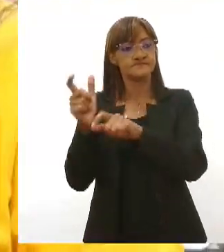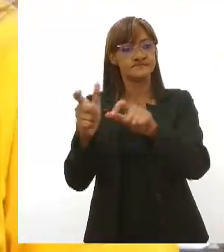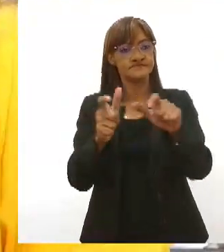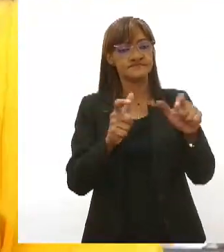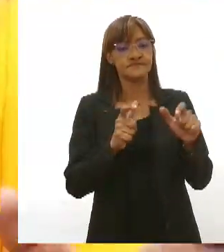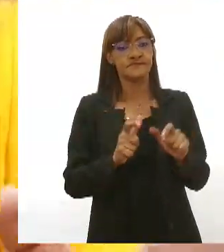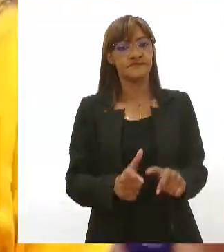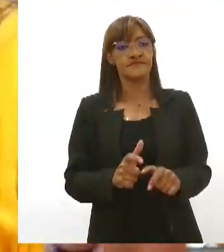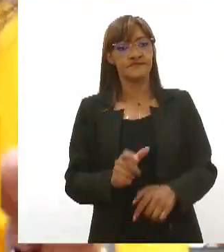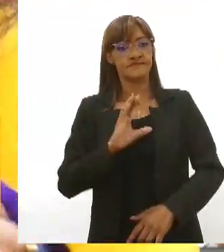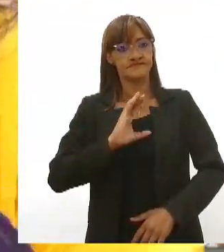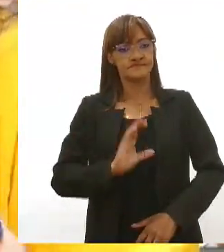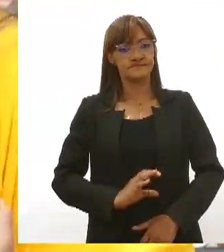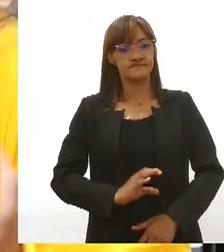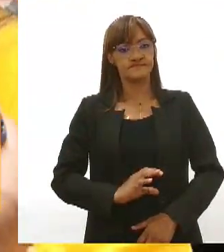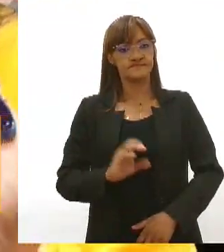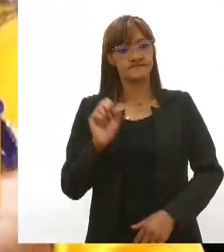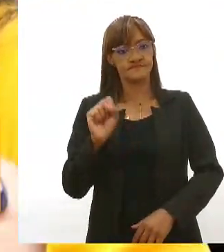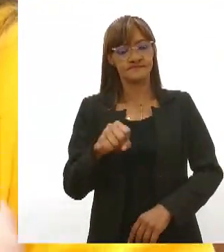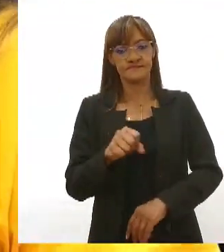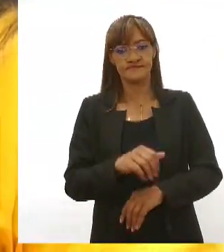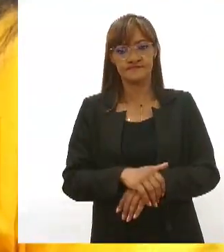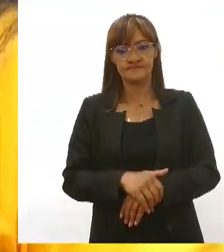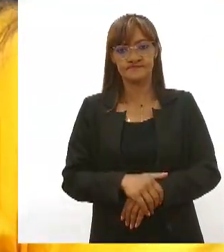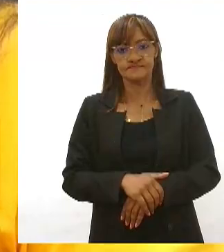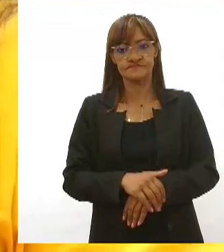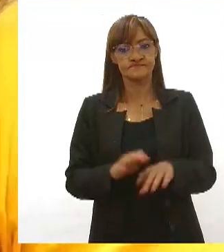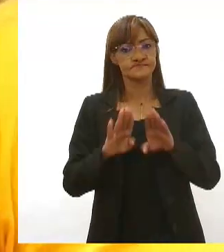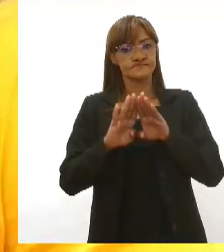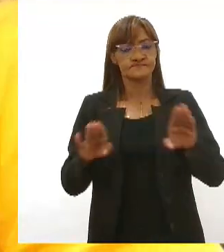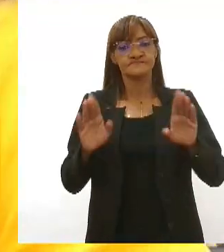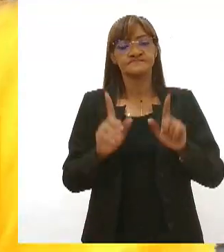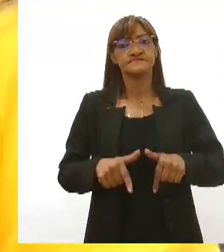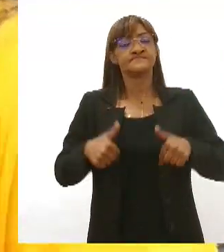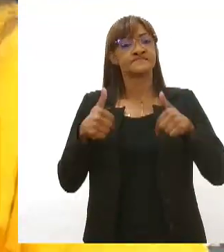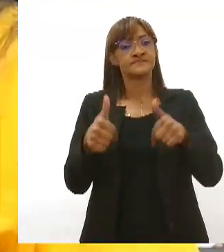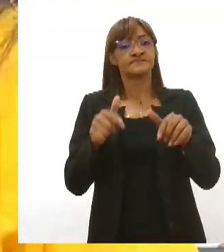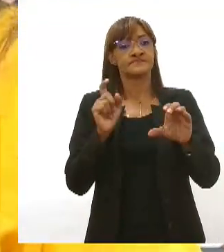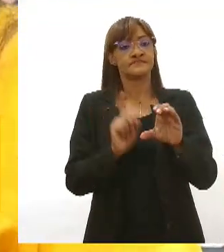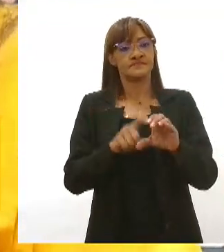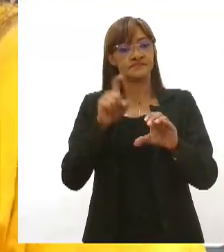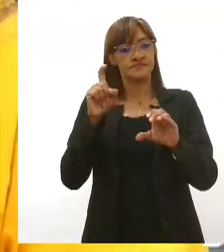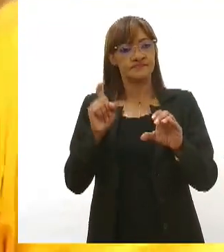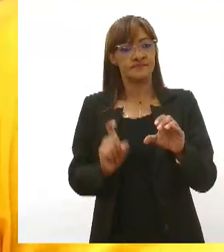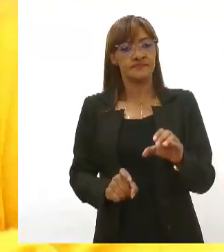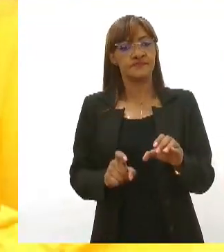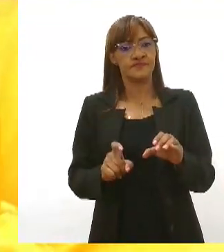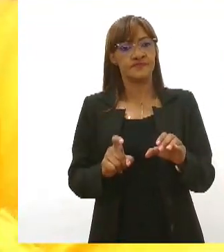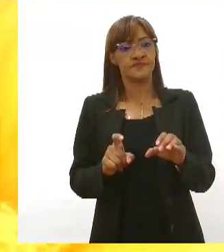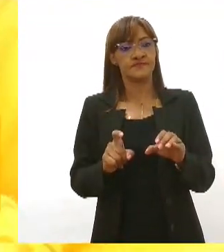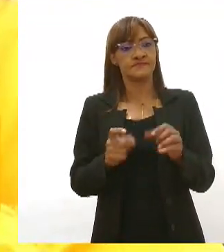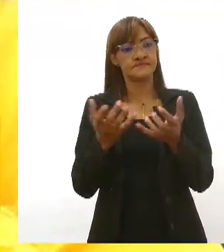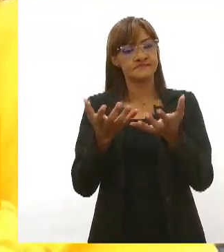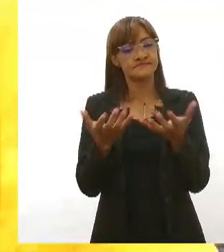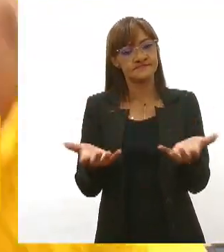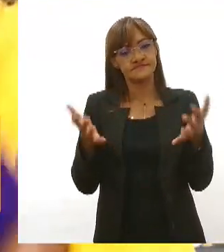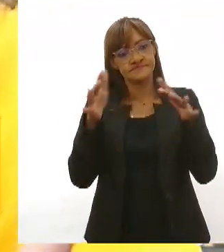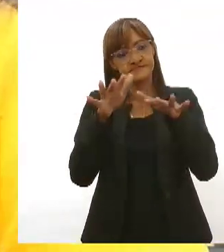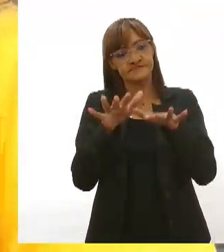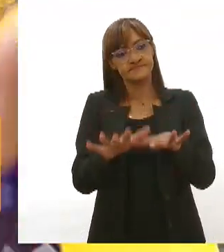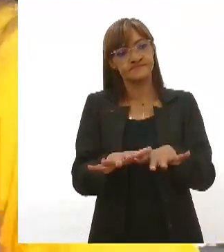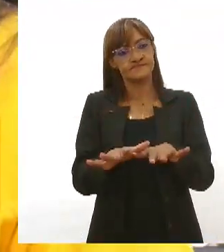que são. E é essa luta pela autonomia, pela busca pela inclusão,